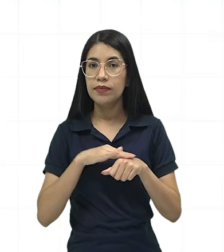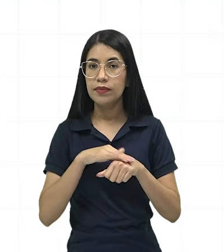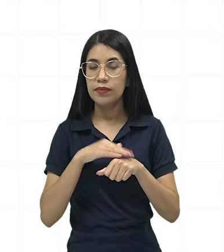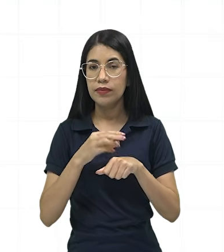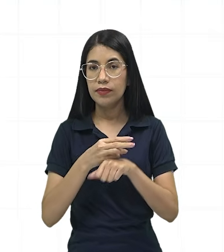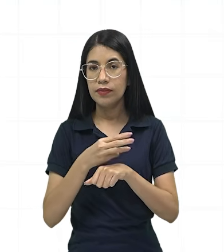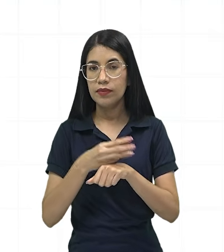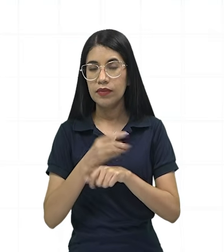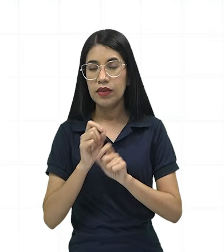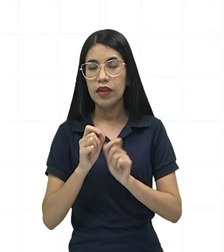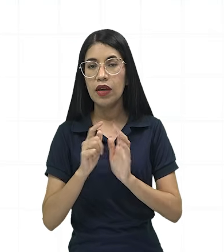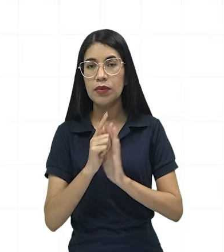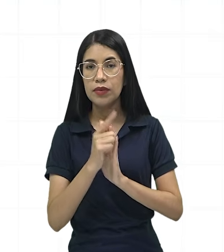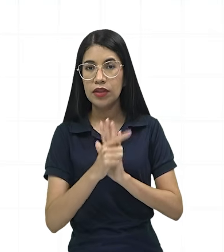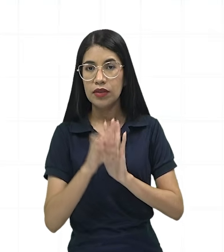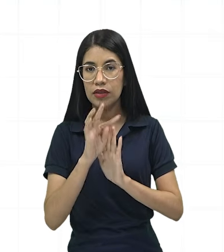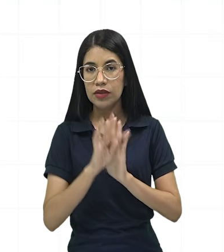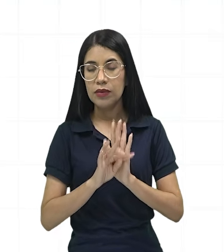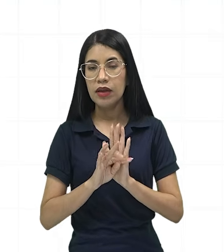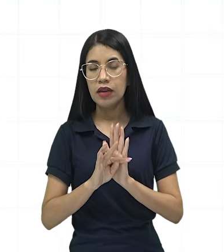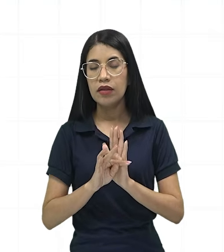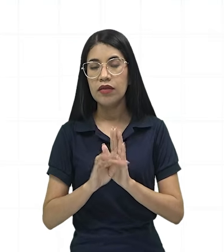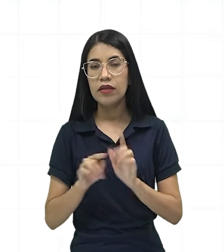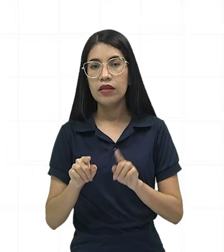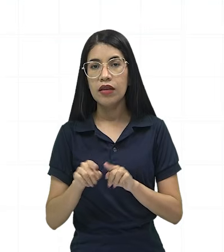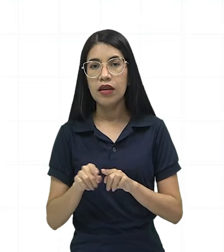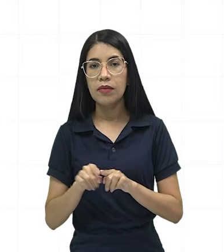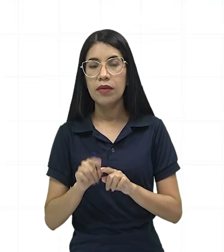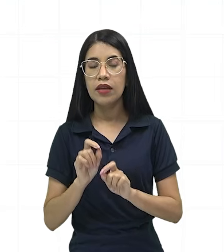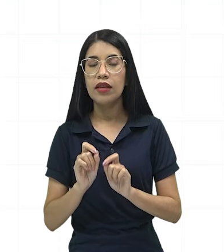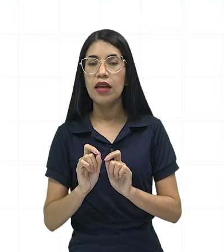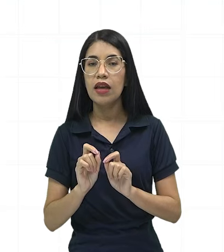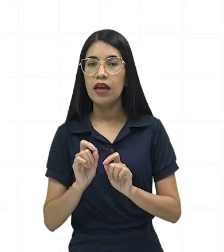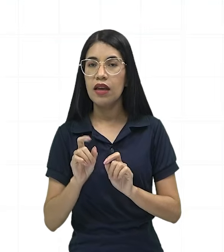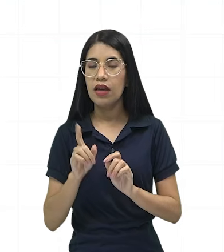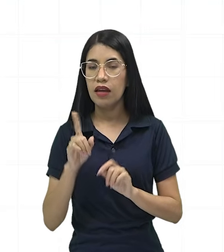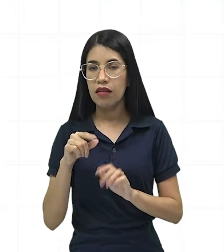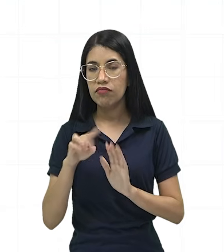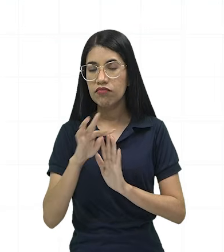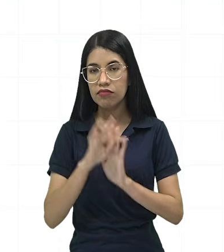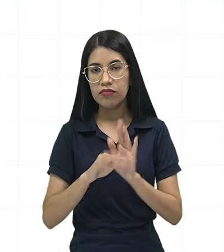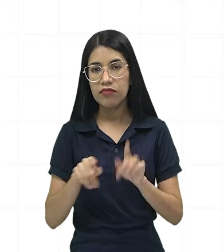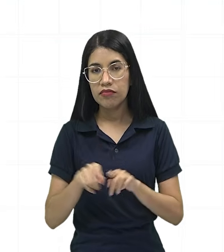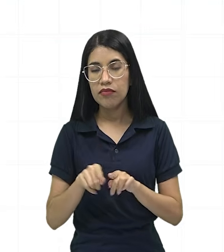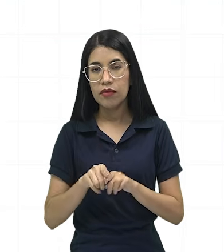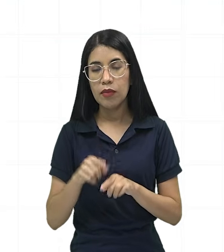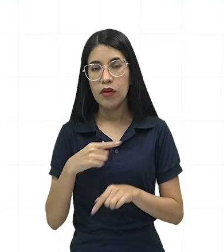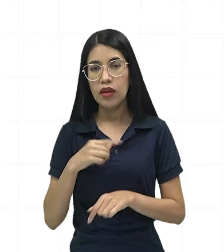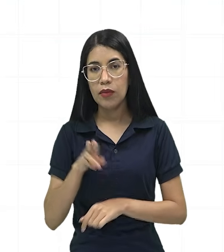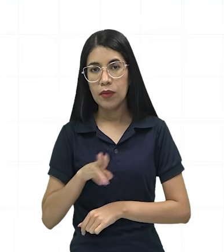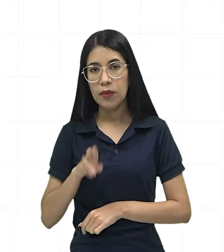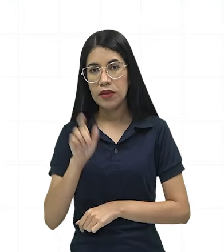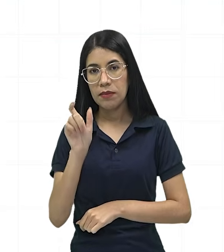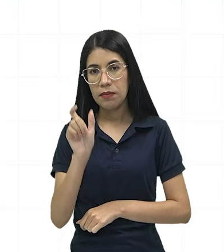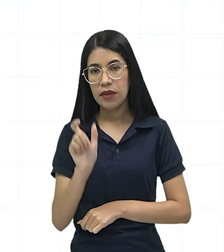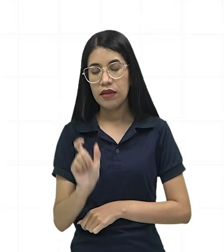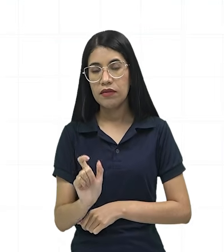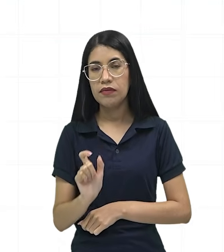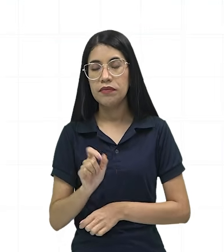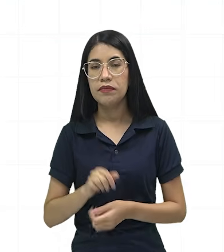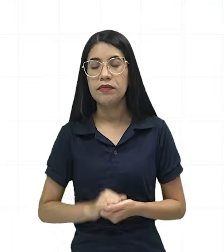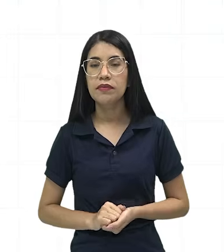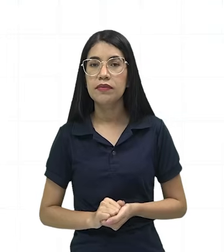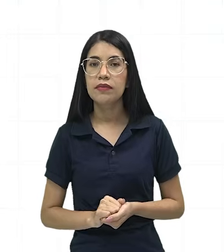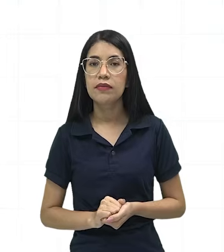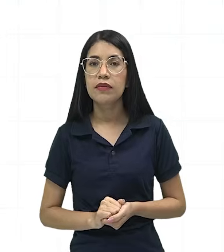ela é um gênero textual e podemos considerar como um texto. Por quê? Porque tem palavras.